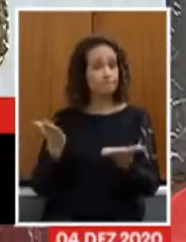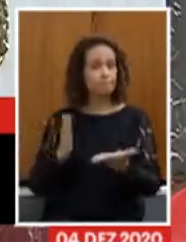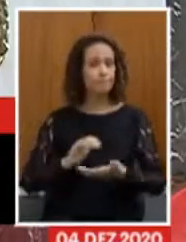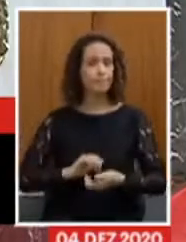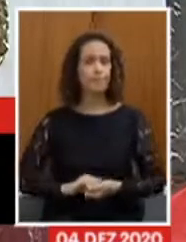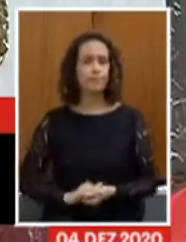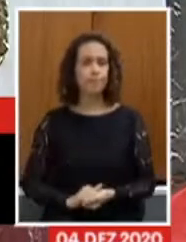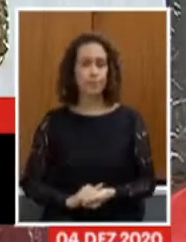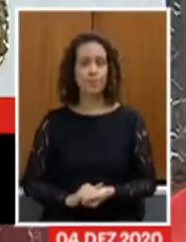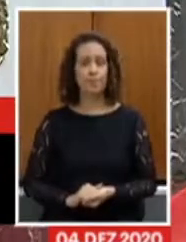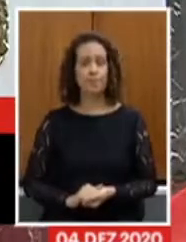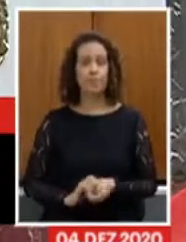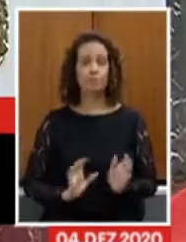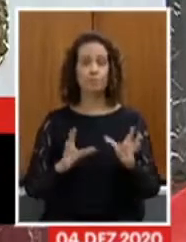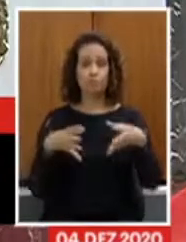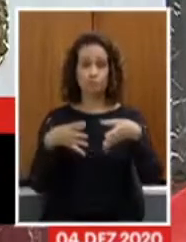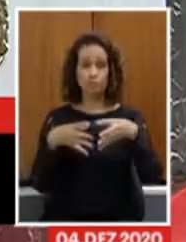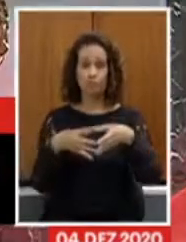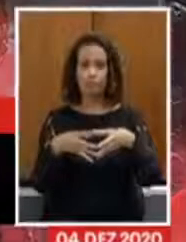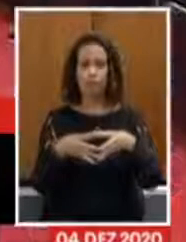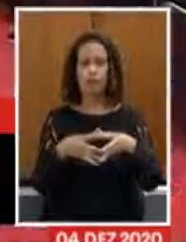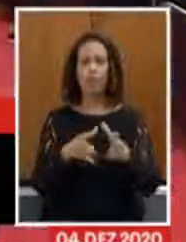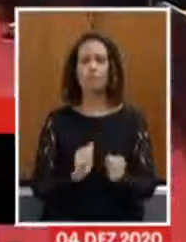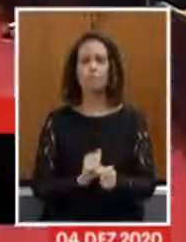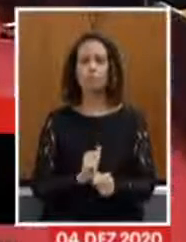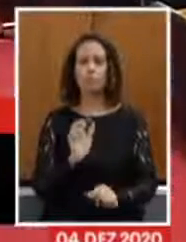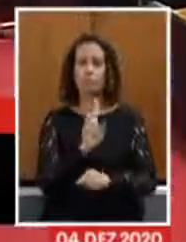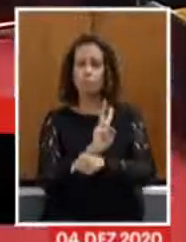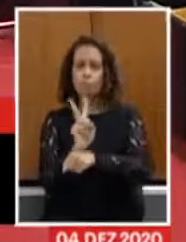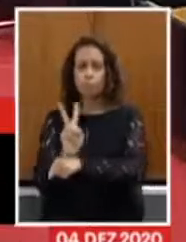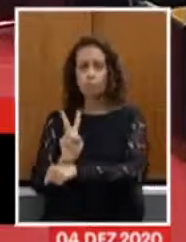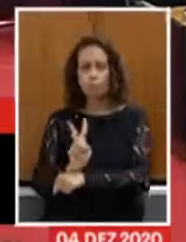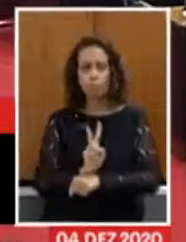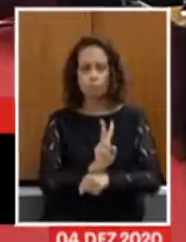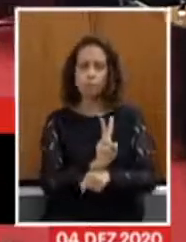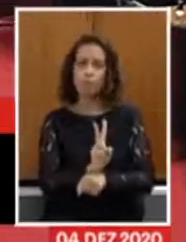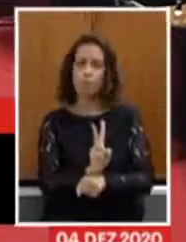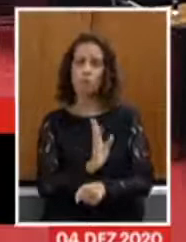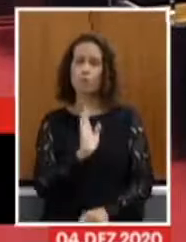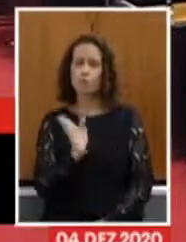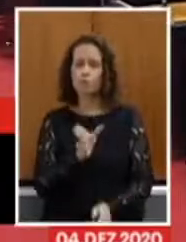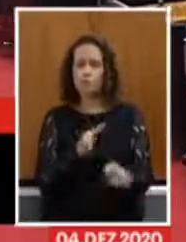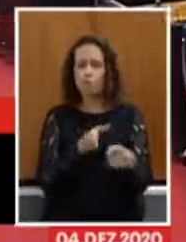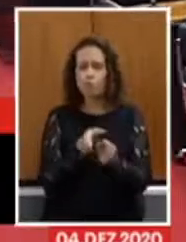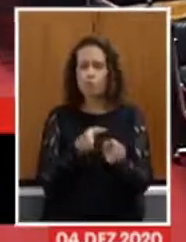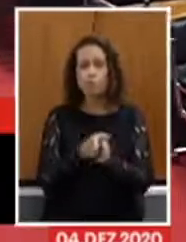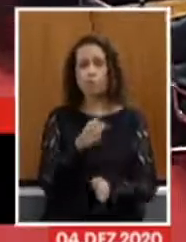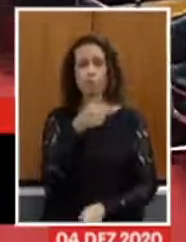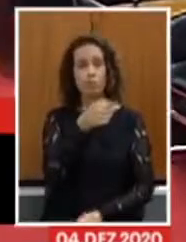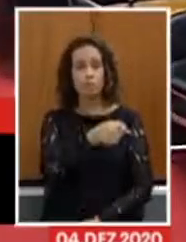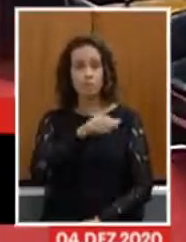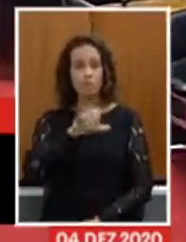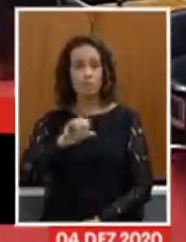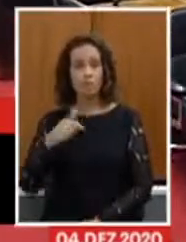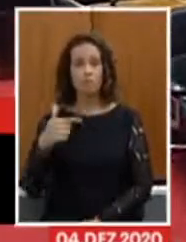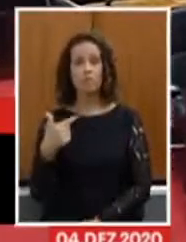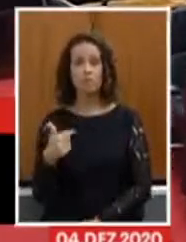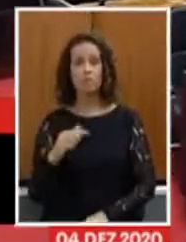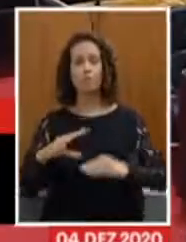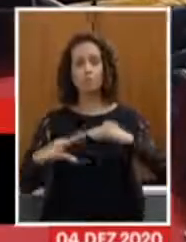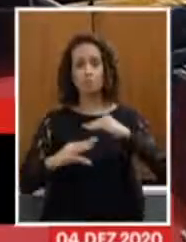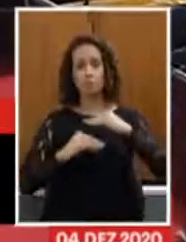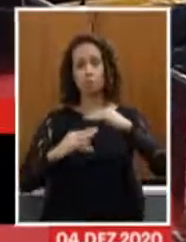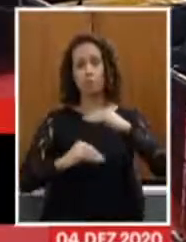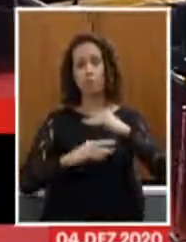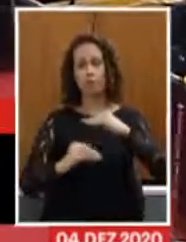parecer, na Comissão de Fiscalização Financeira e Orçamentária, o deputado Eli Tarquínio recomendou a aprovação com 792 emendas